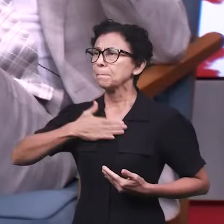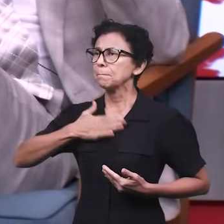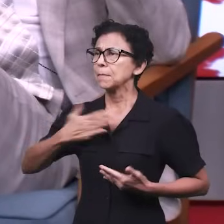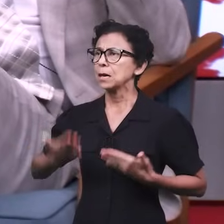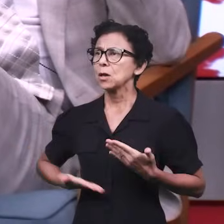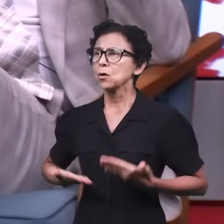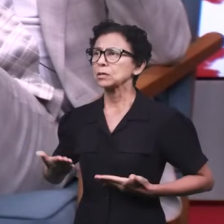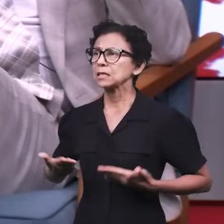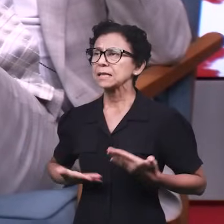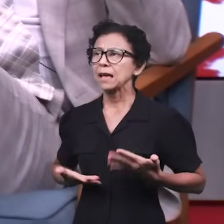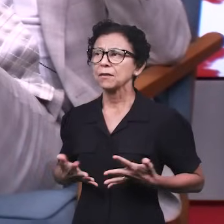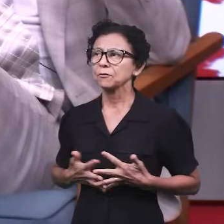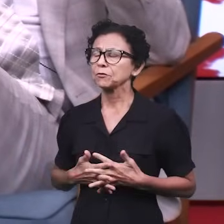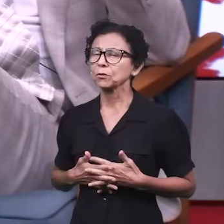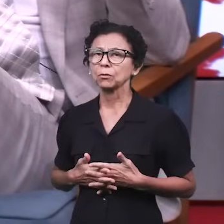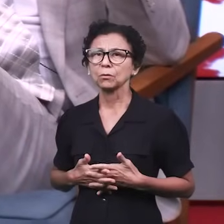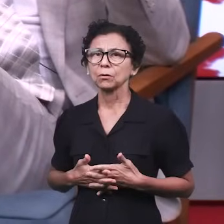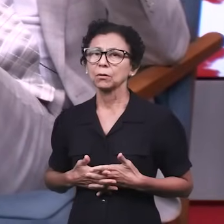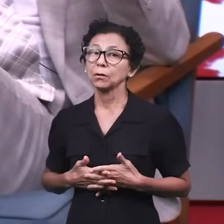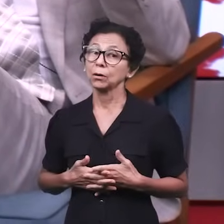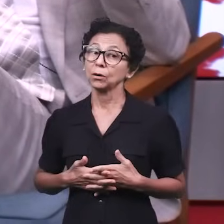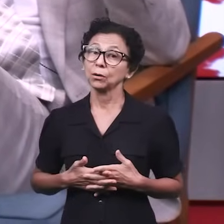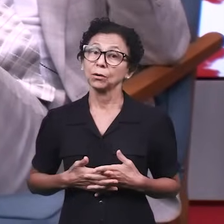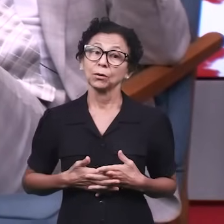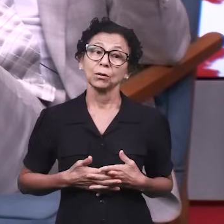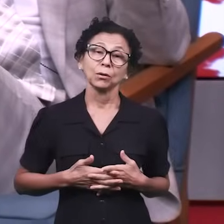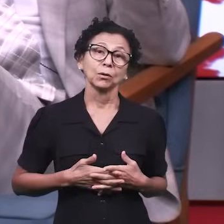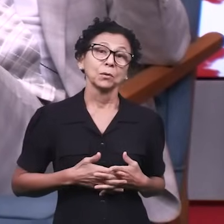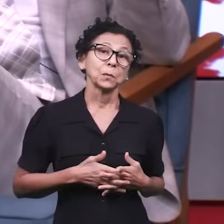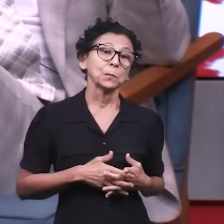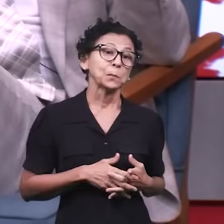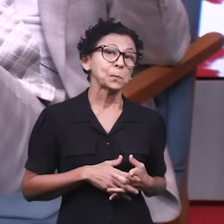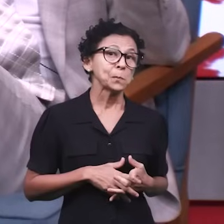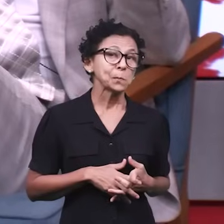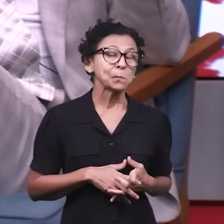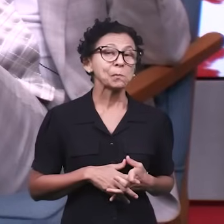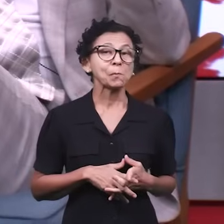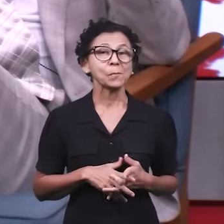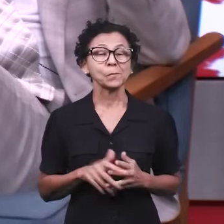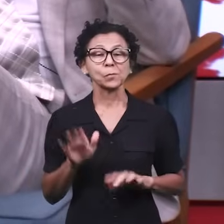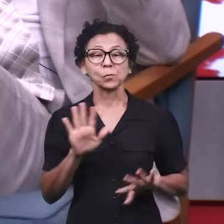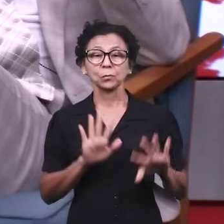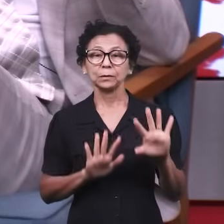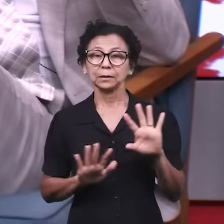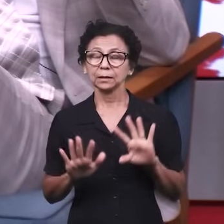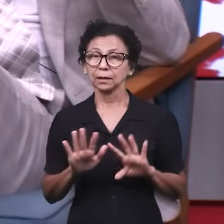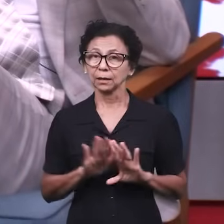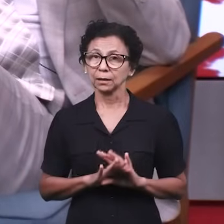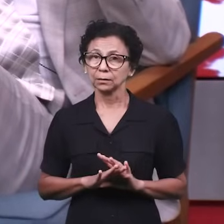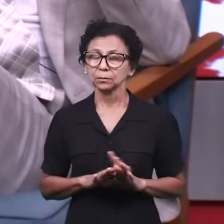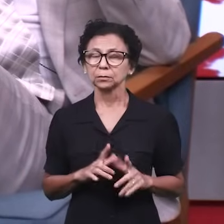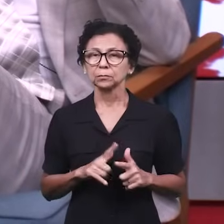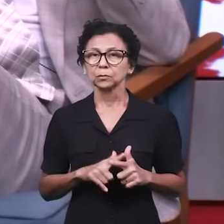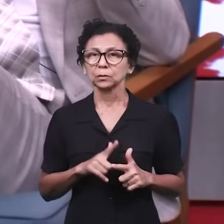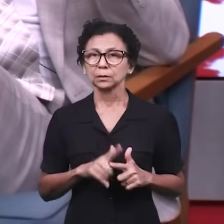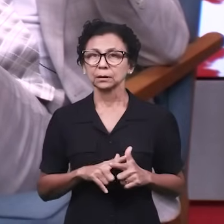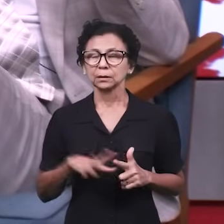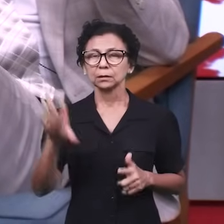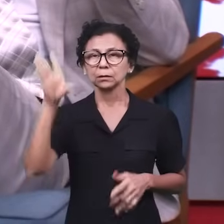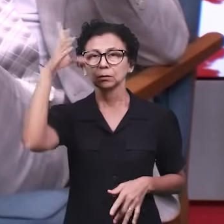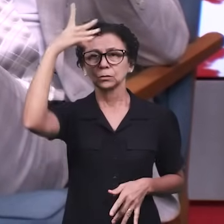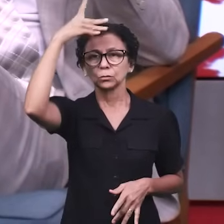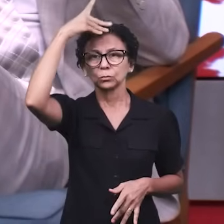meu. Olha, isso é uma heresia da pior espécie, porque o dom